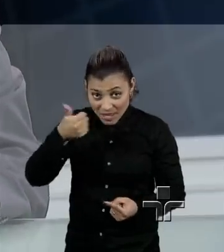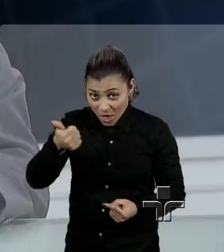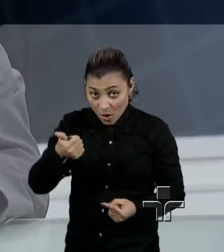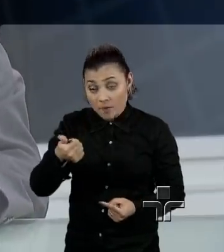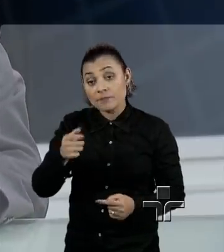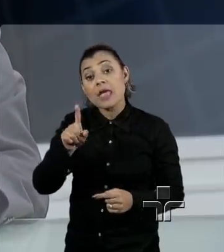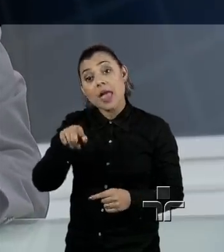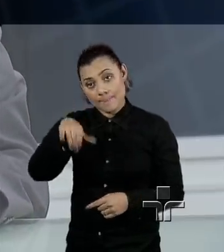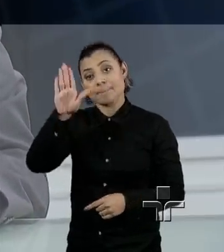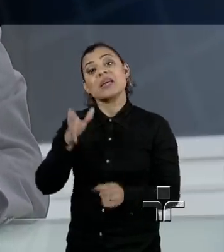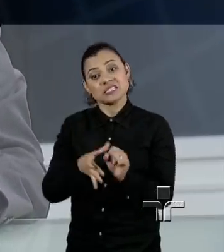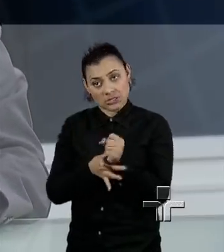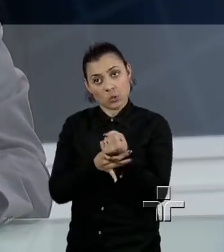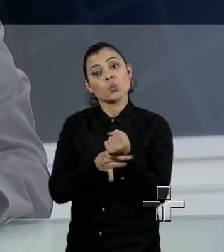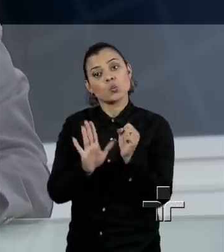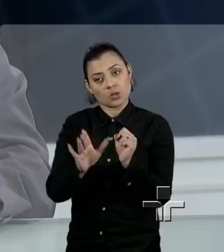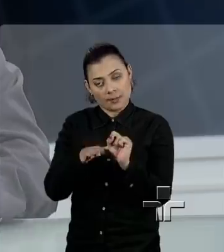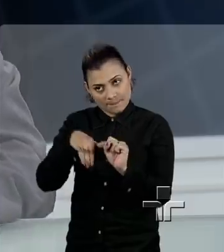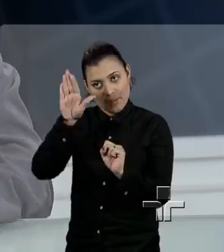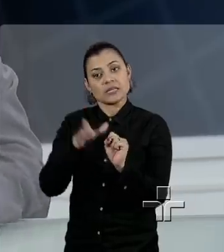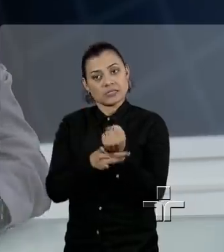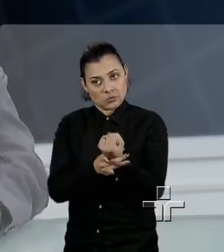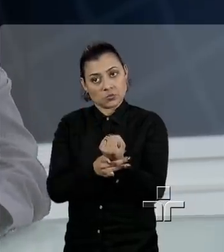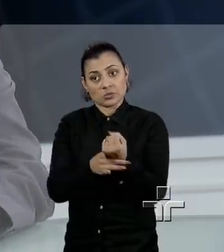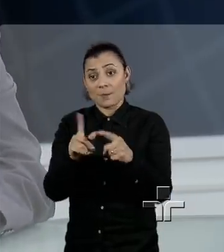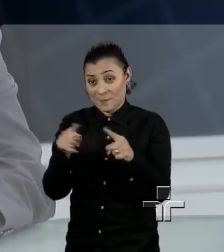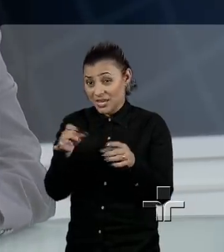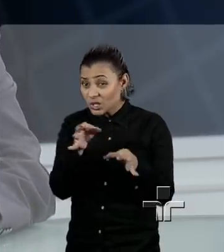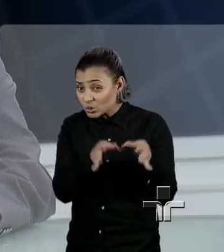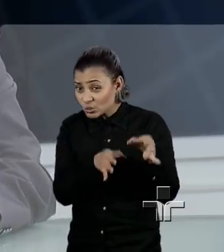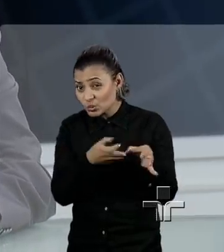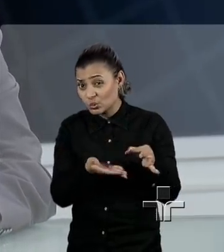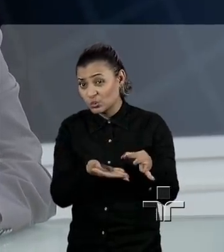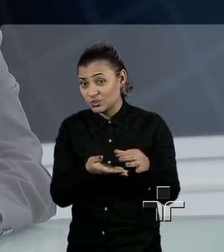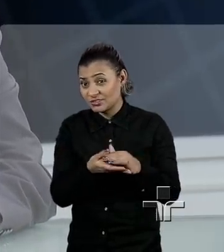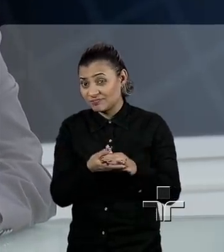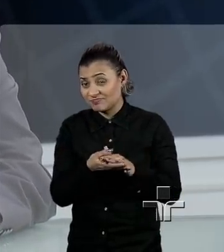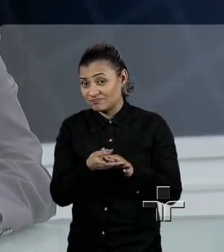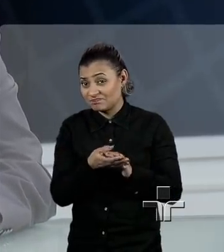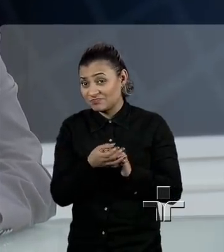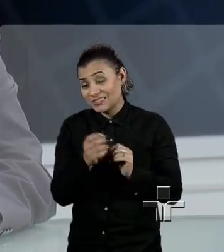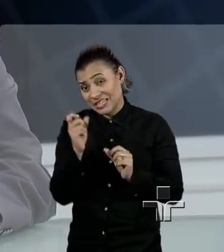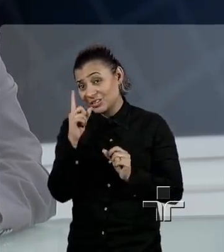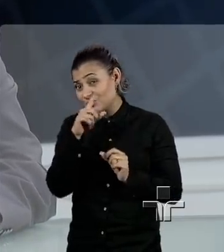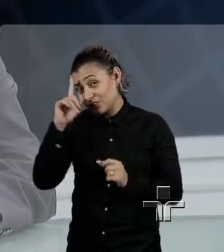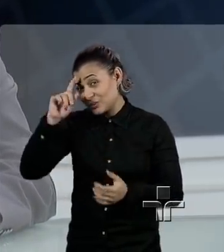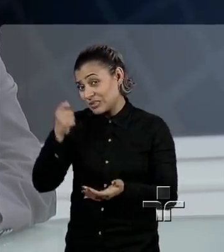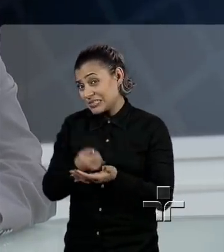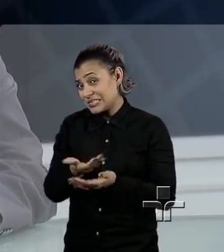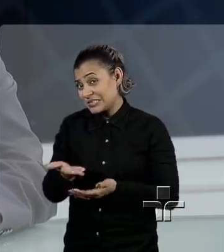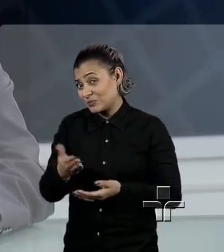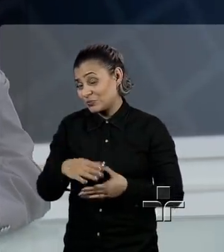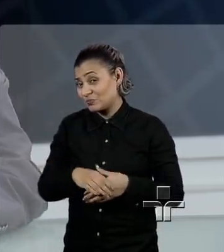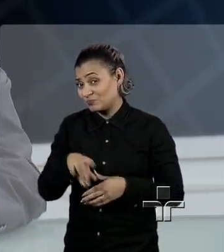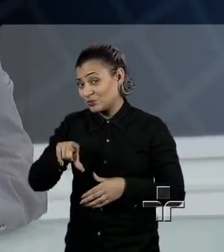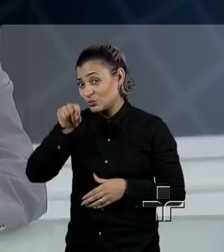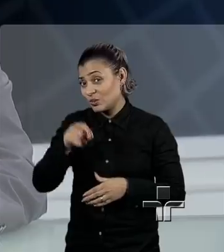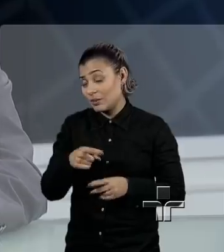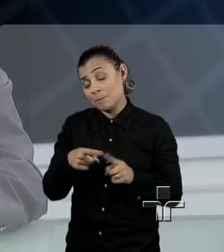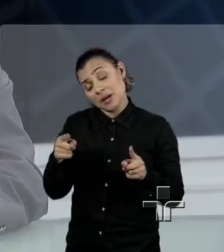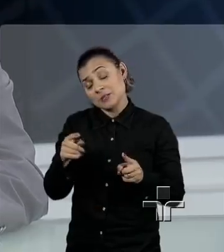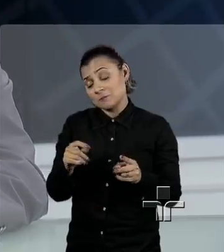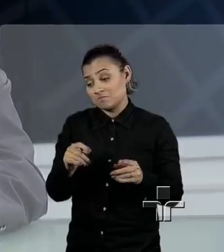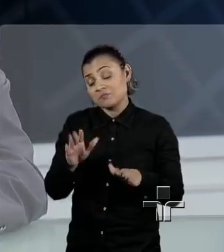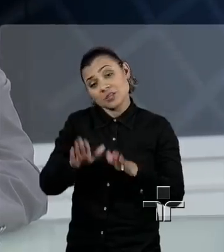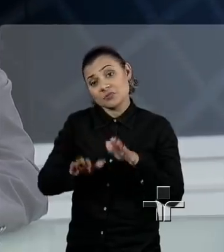mais segura, mas você não vai dizer que é justo, né? Quer dizer, é muito difícil você tomar uma decisão dessas. Mas às vezes